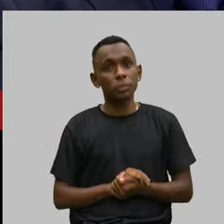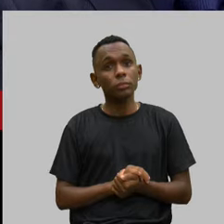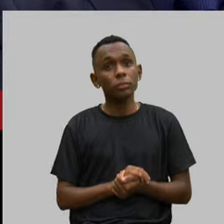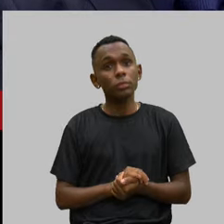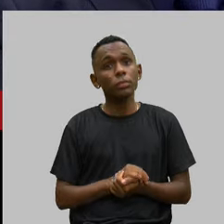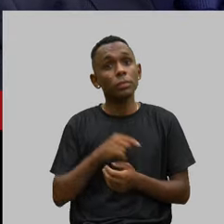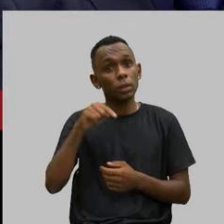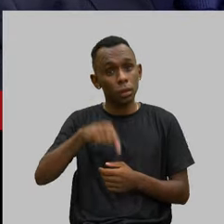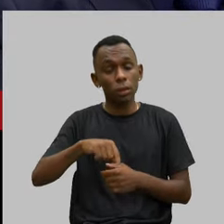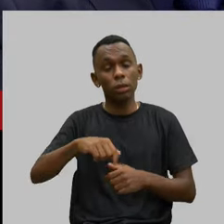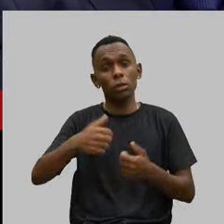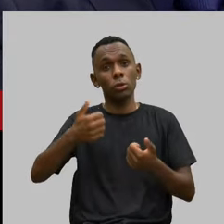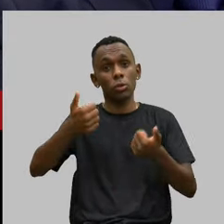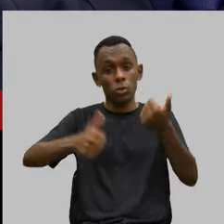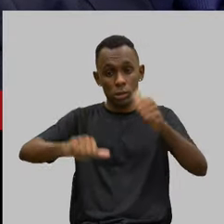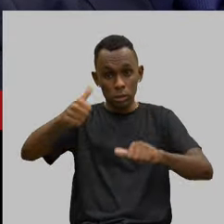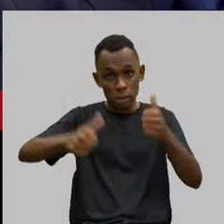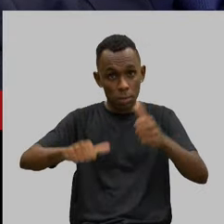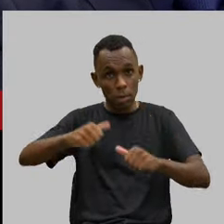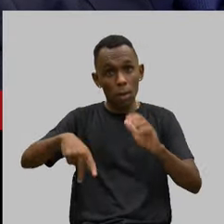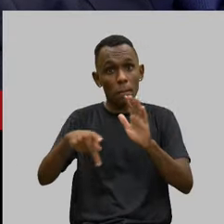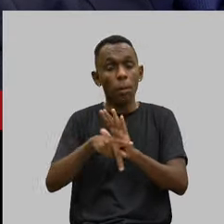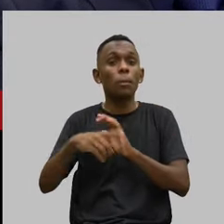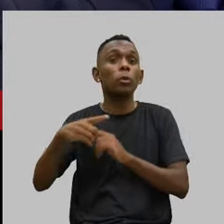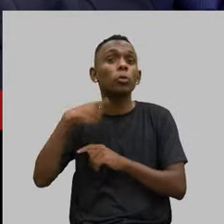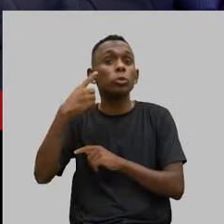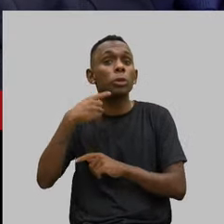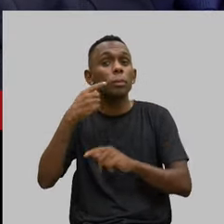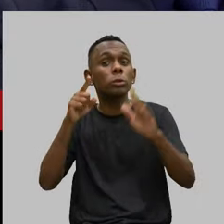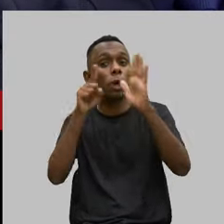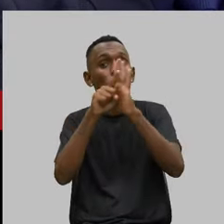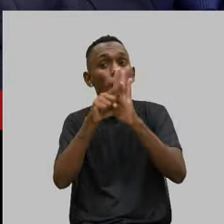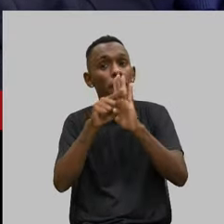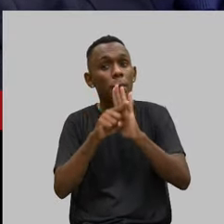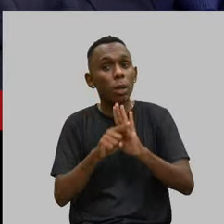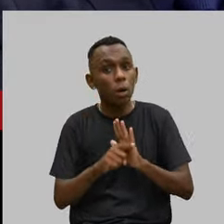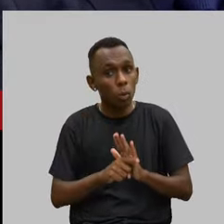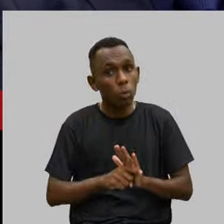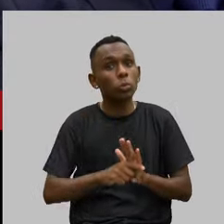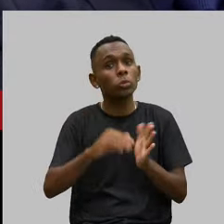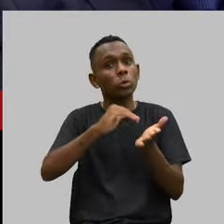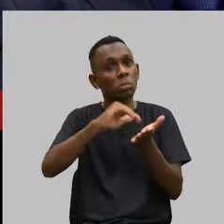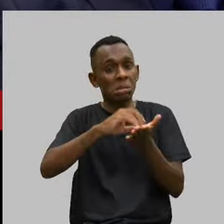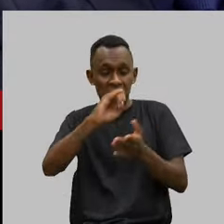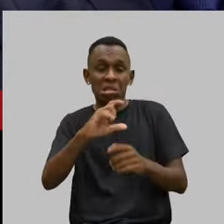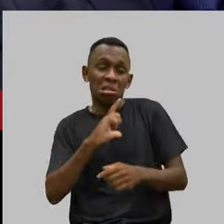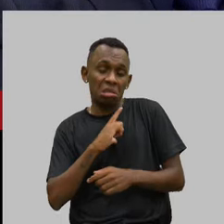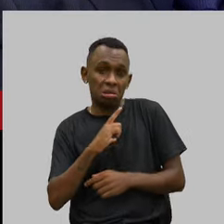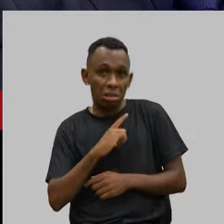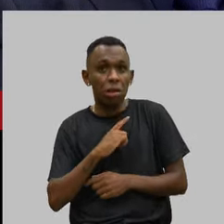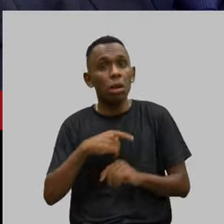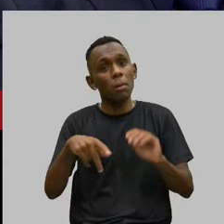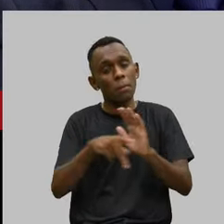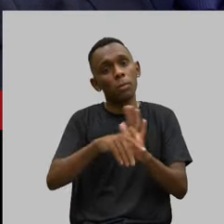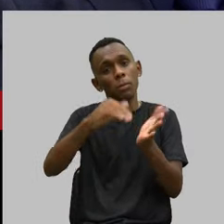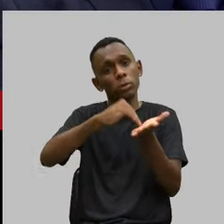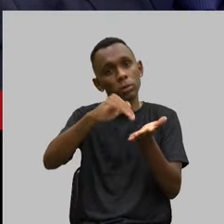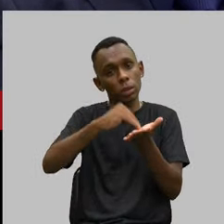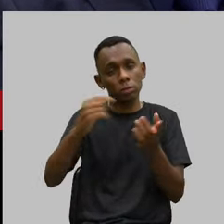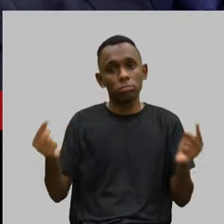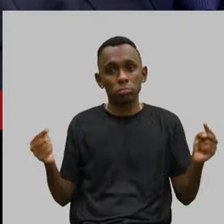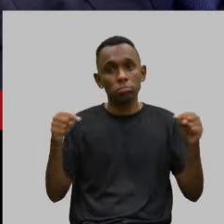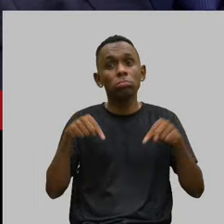Assembleia fiscaliza é para os deputados fazerem Os questionamentos caso necessário aos secretários que vem